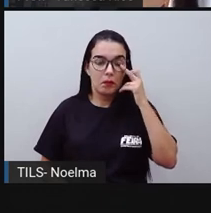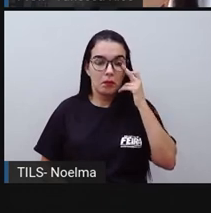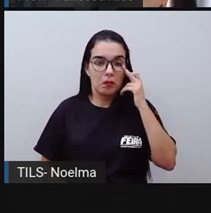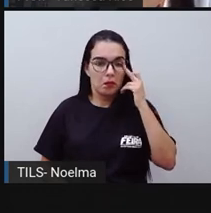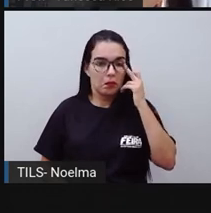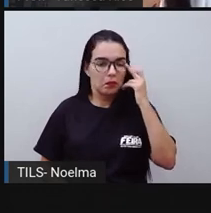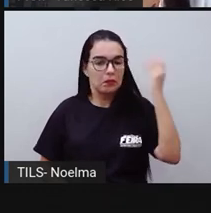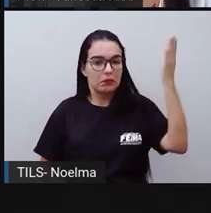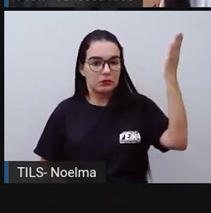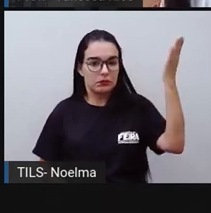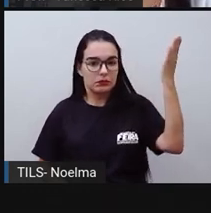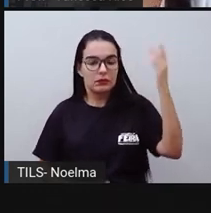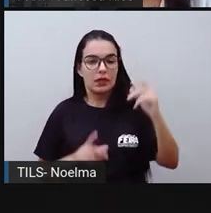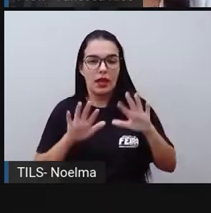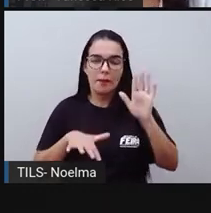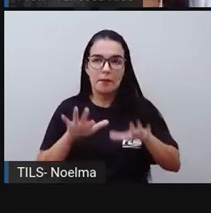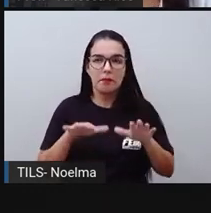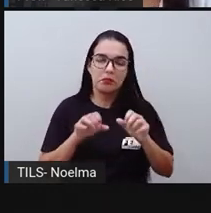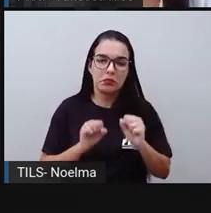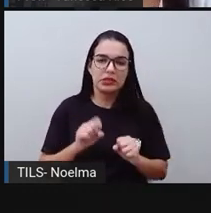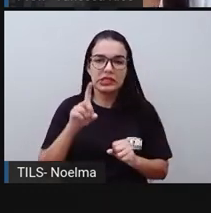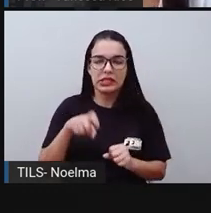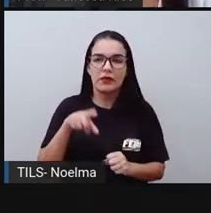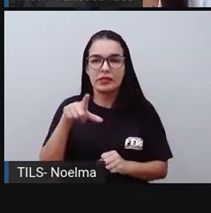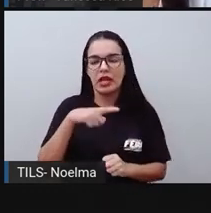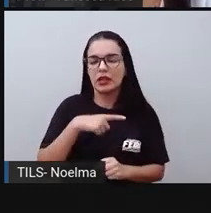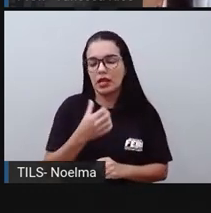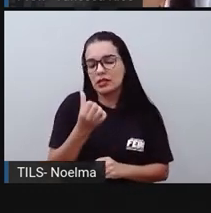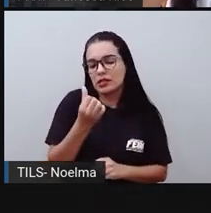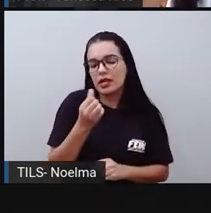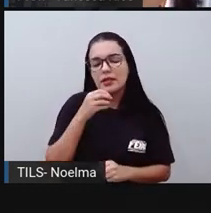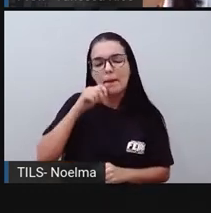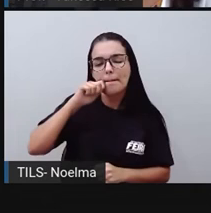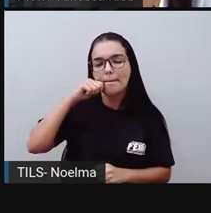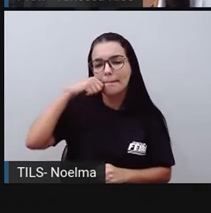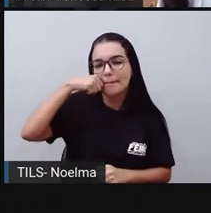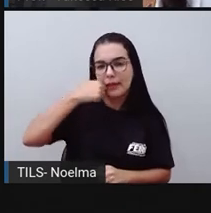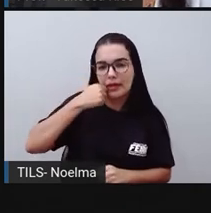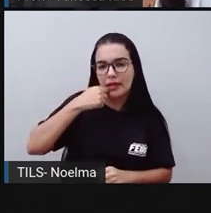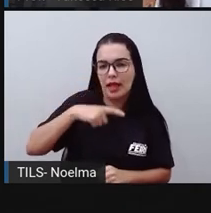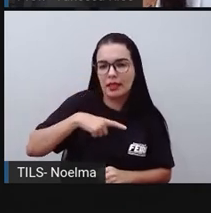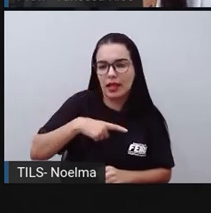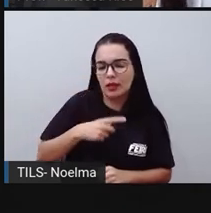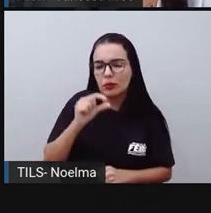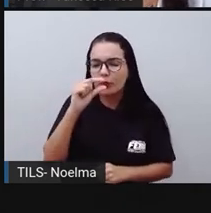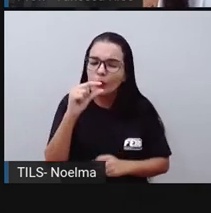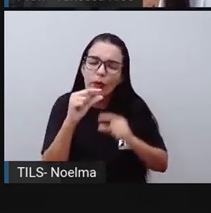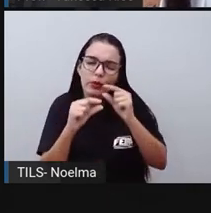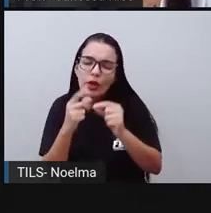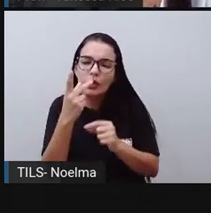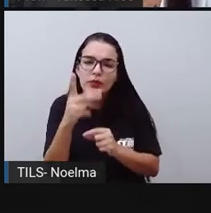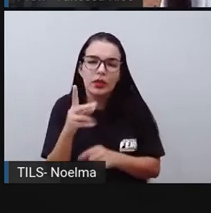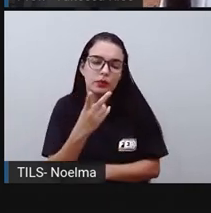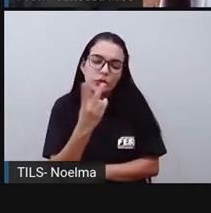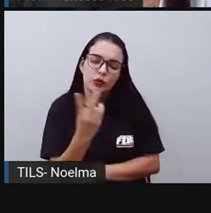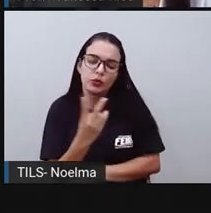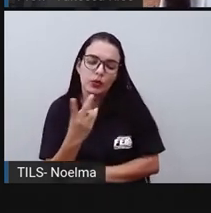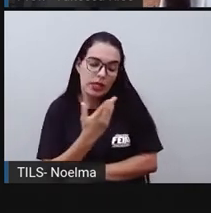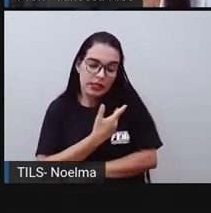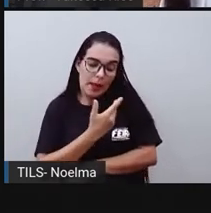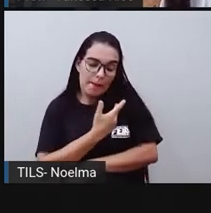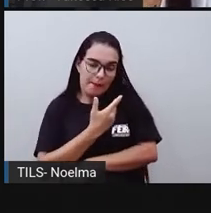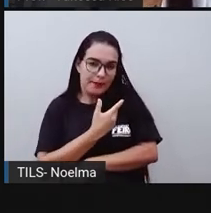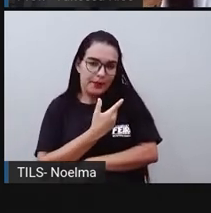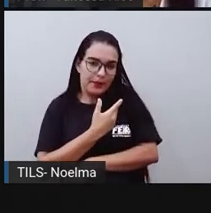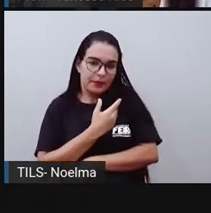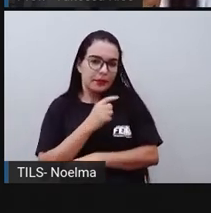você tem aí 6 balinhas e seu desejo é dar um pouco para cada um de seus dois amigos. Vamos interpretar inicialmente a ideia